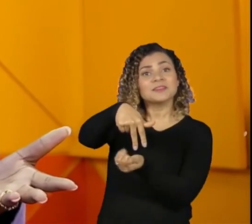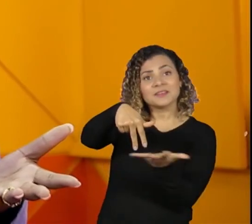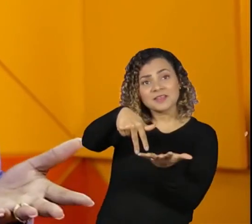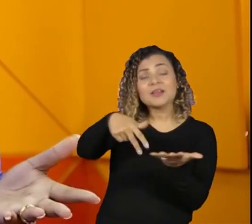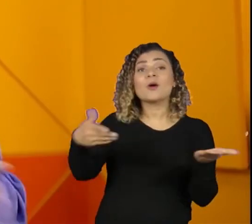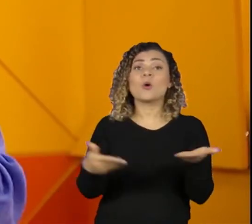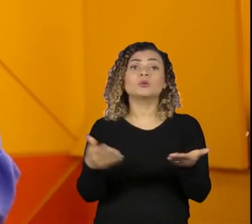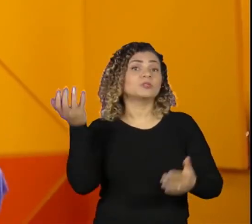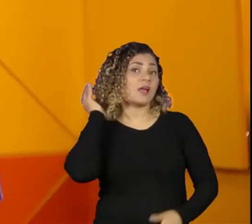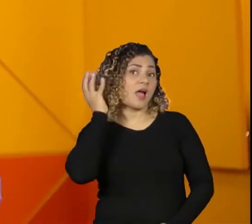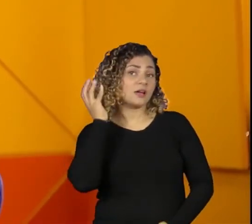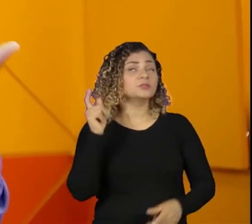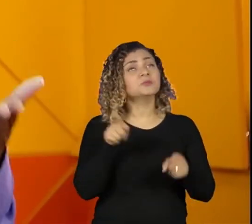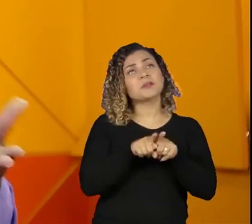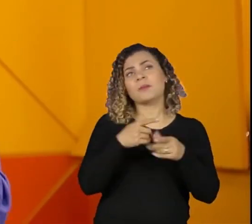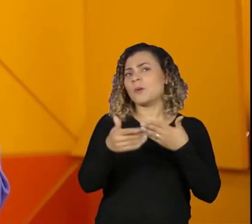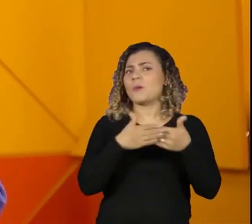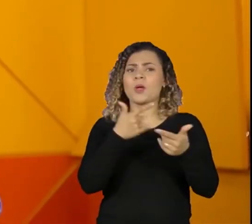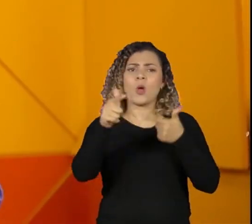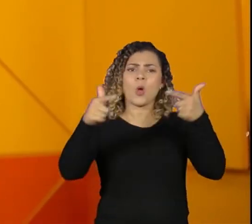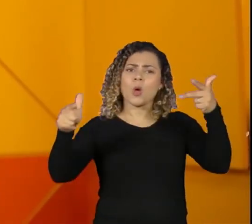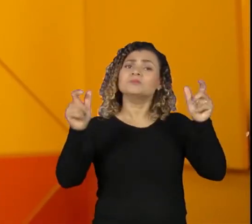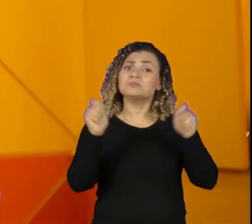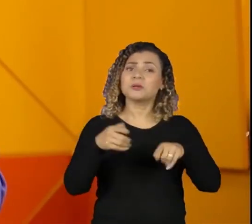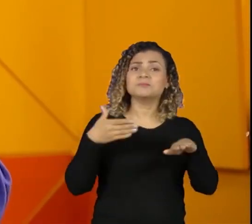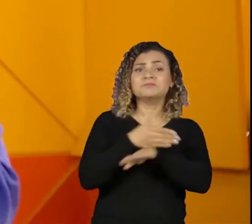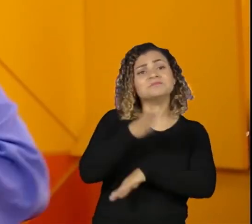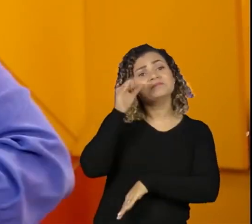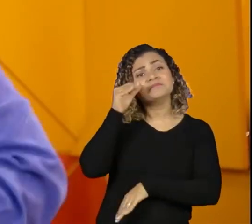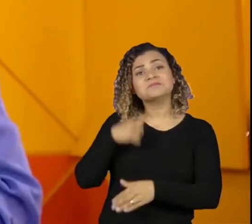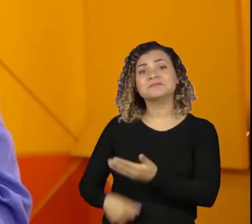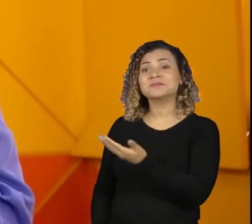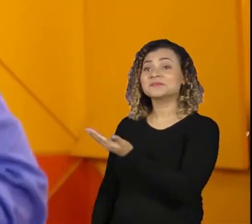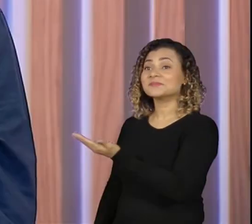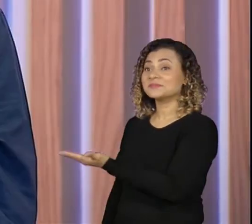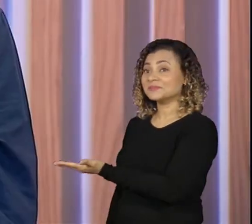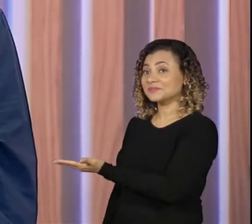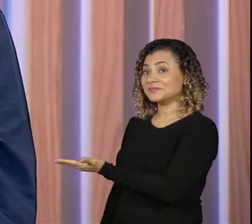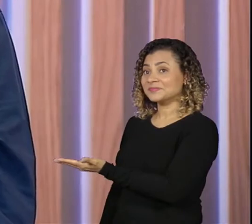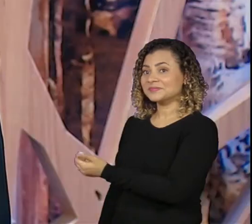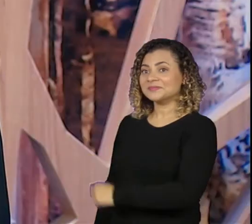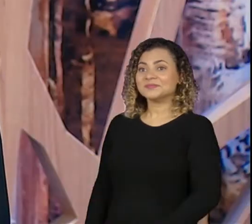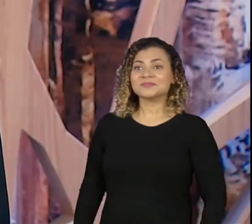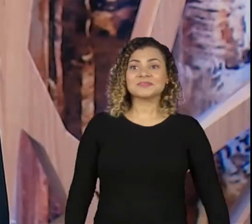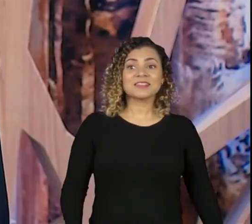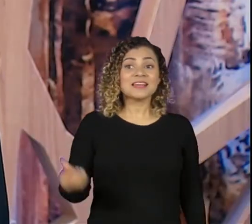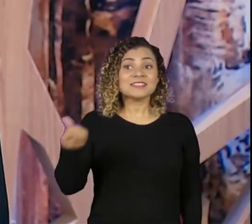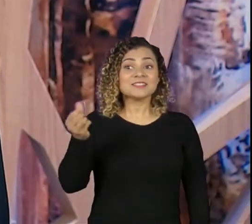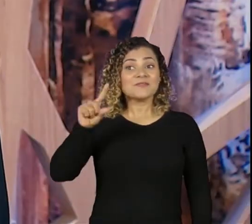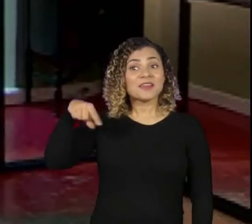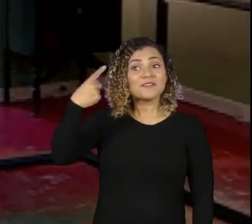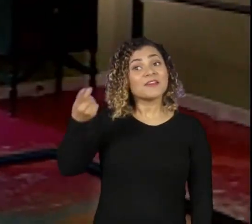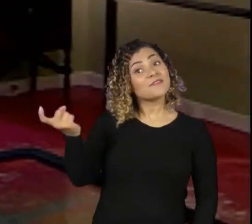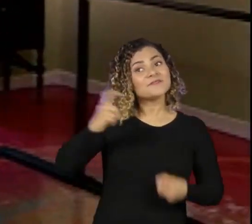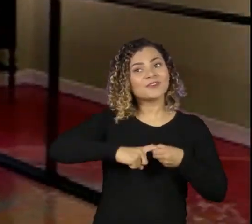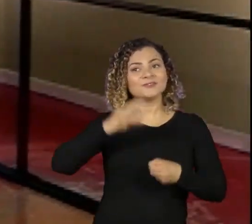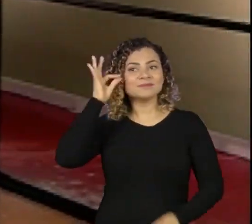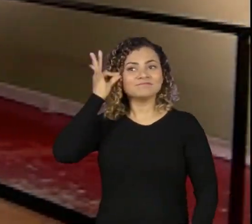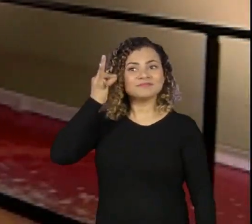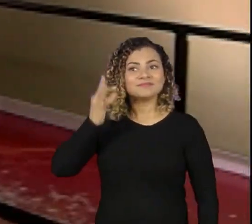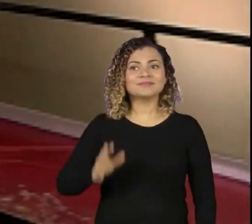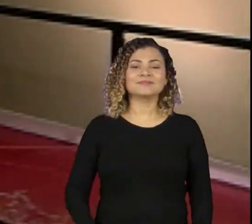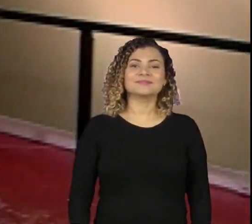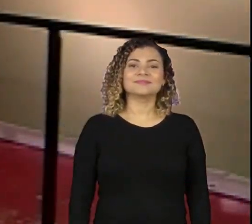produtos contados de outra maneira. E a gente está aí. O rádio vive. O rádio vive e você também não deixa de rever o